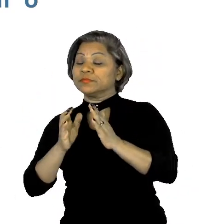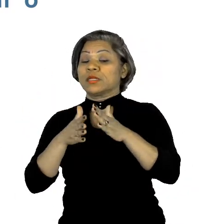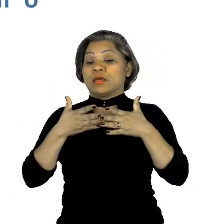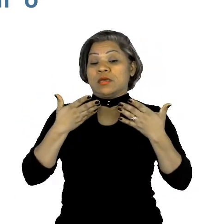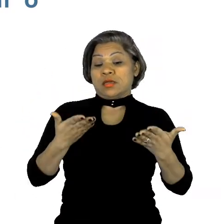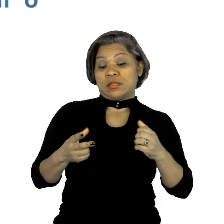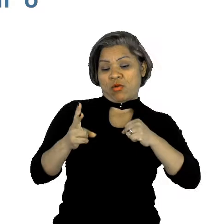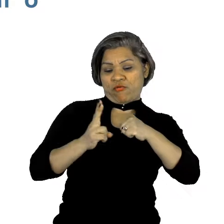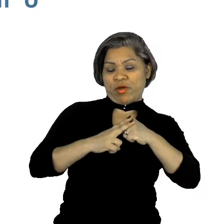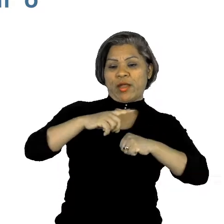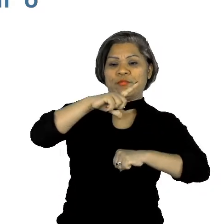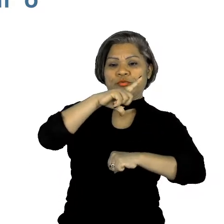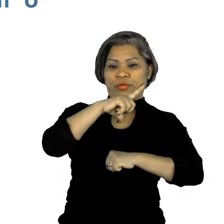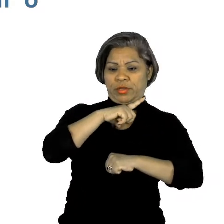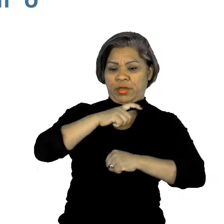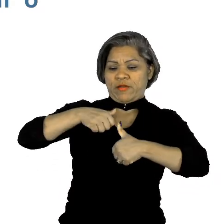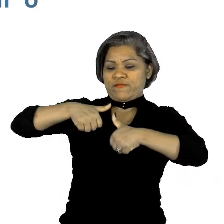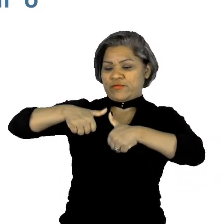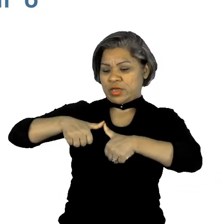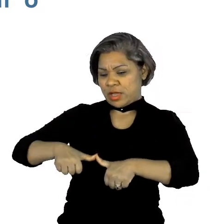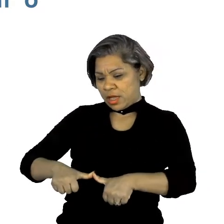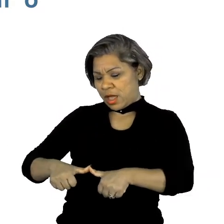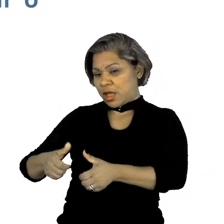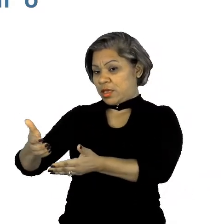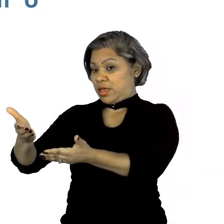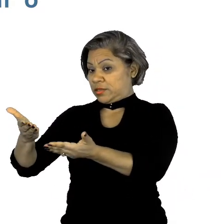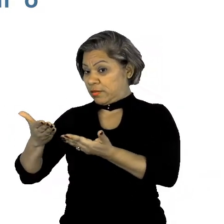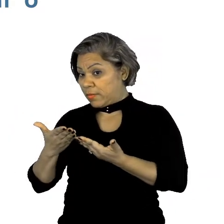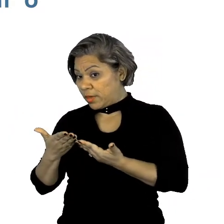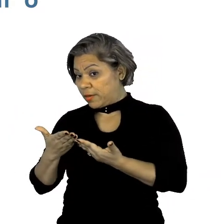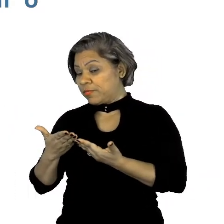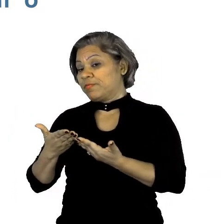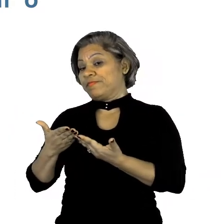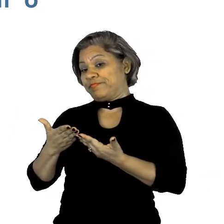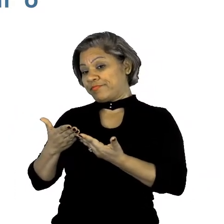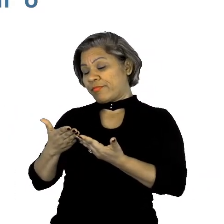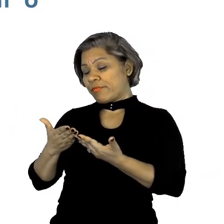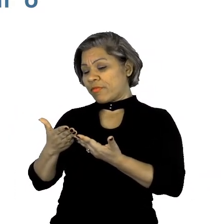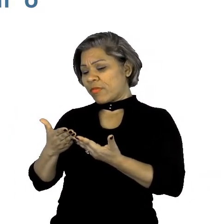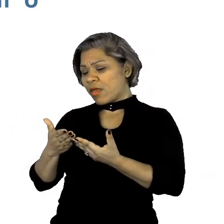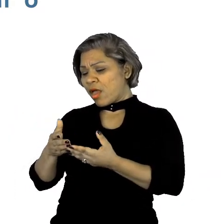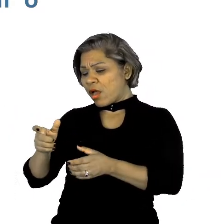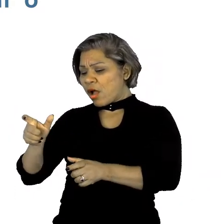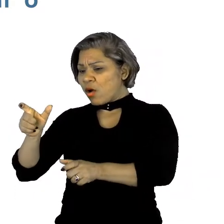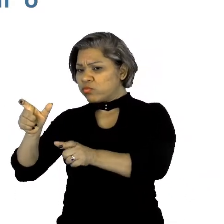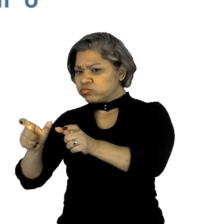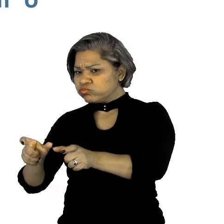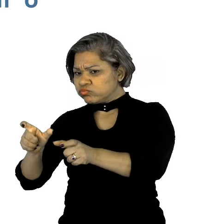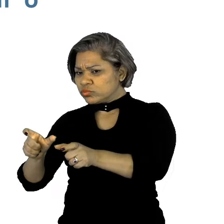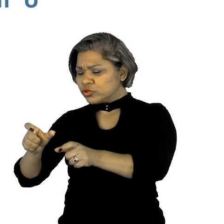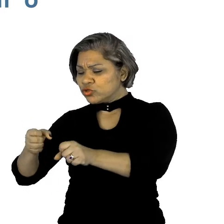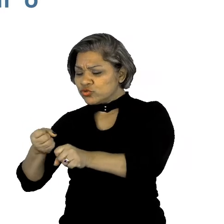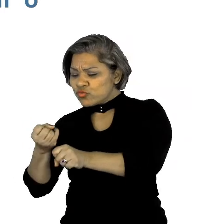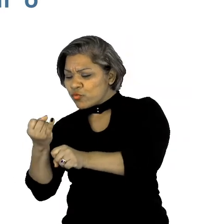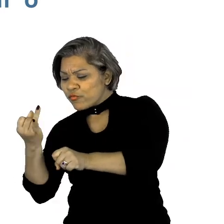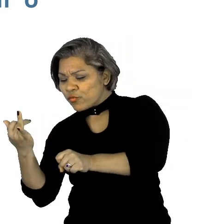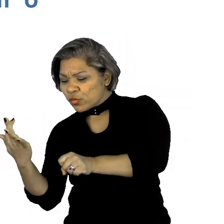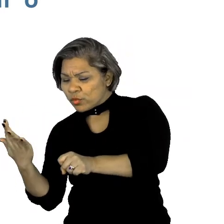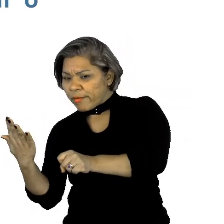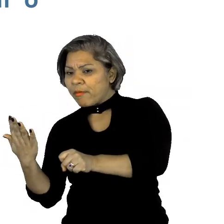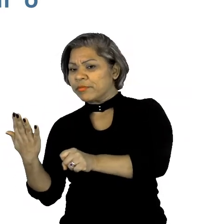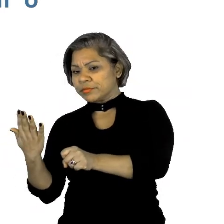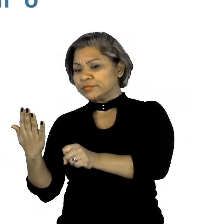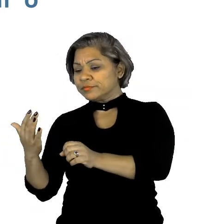receber são flexionados no plural, ou seja, são colocados no sentido plural, concordando com